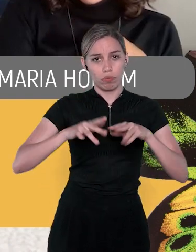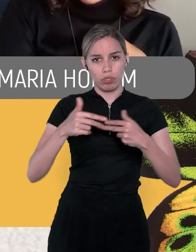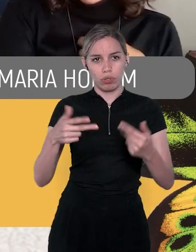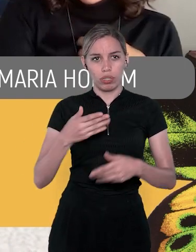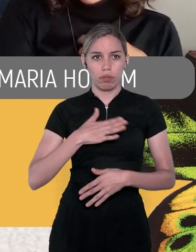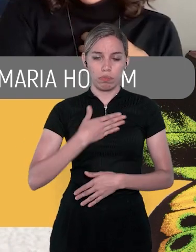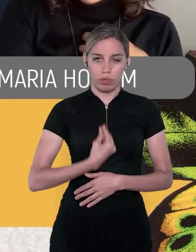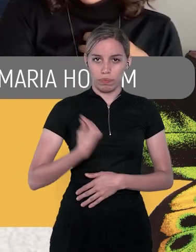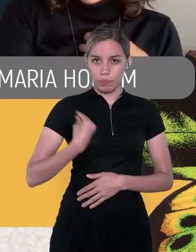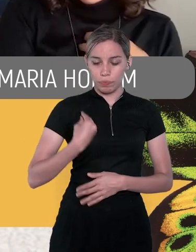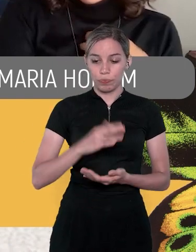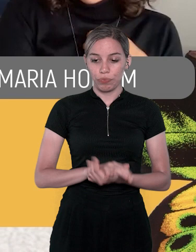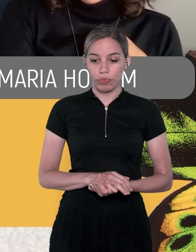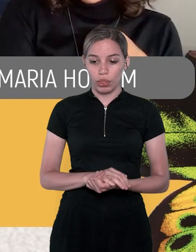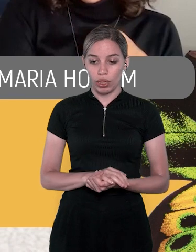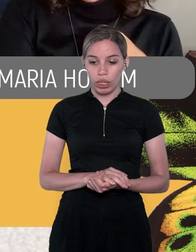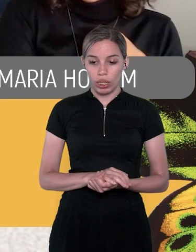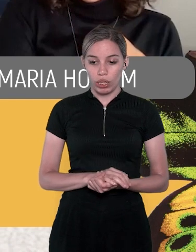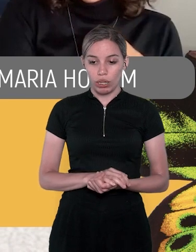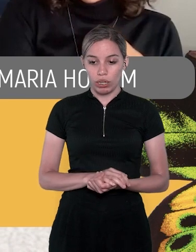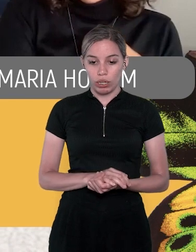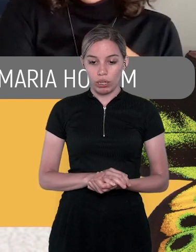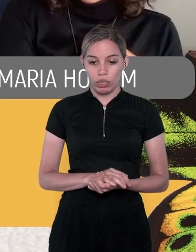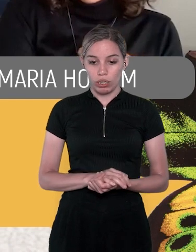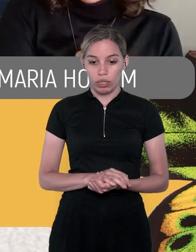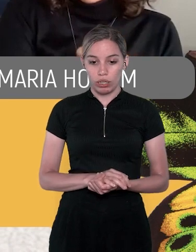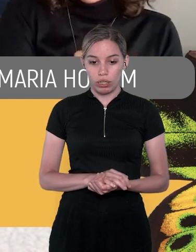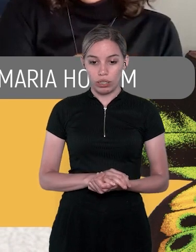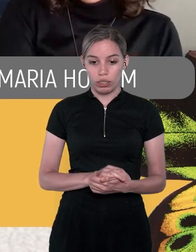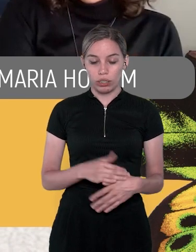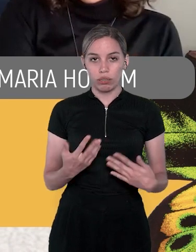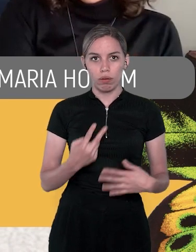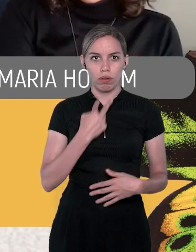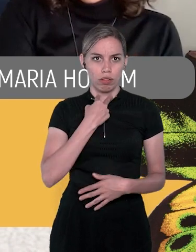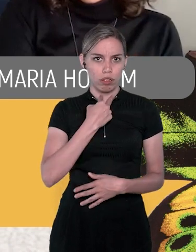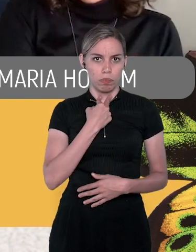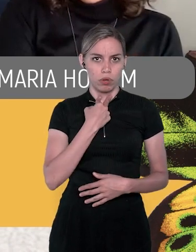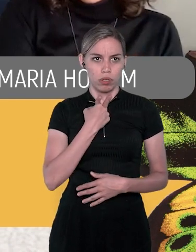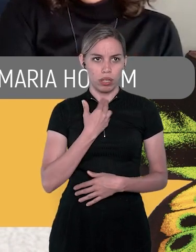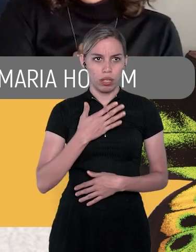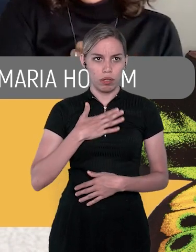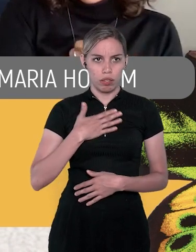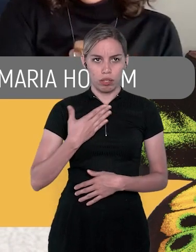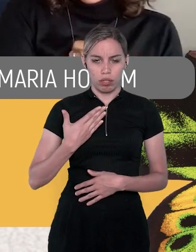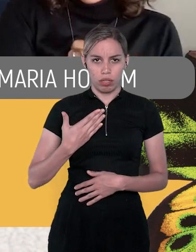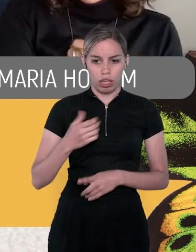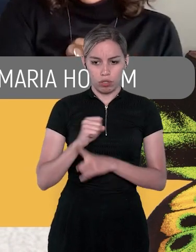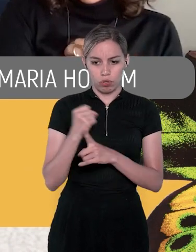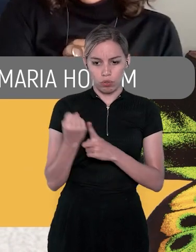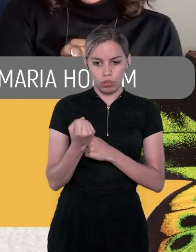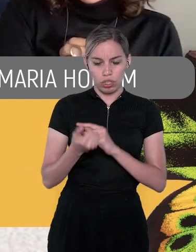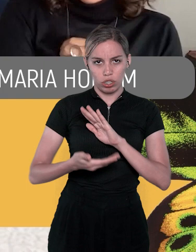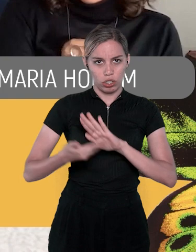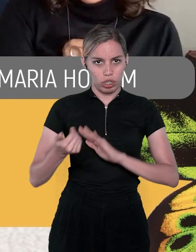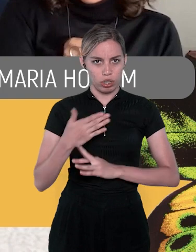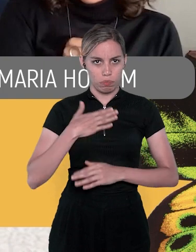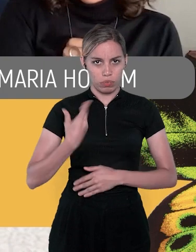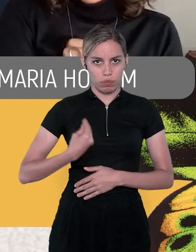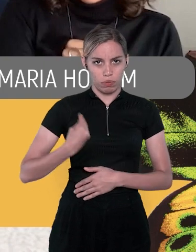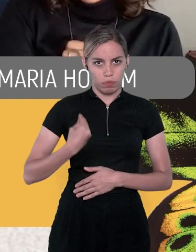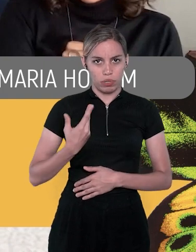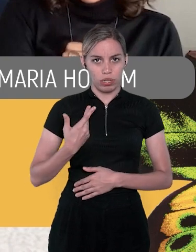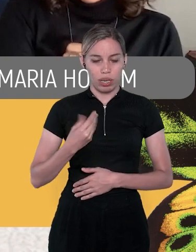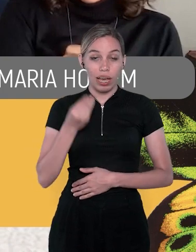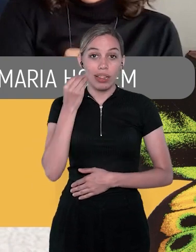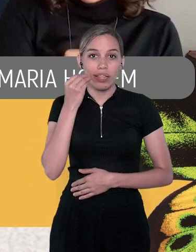queria. E, bom, então eu não posso tirar a sociologia da ficção, tem que